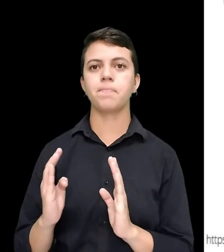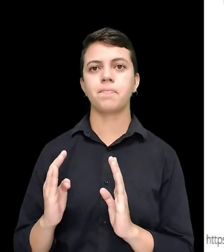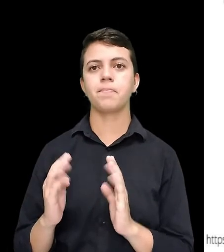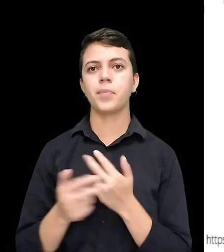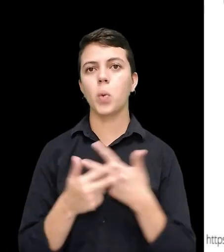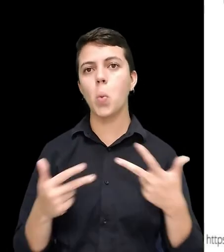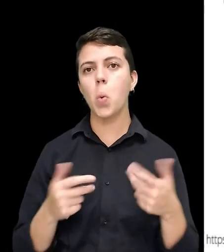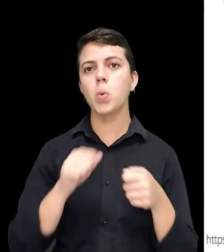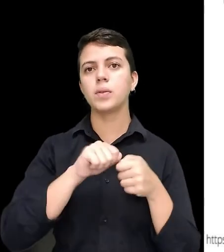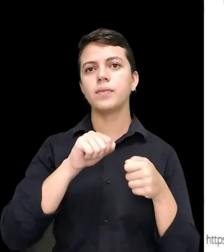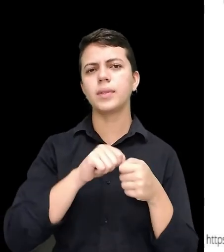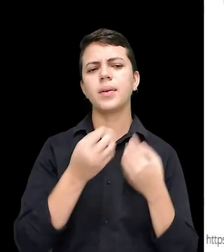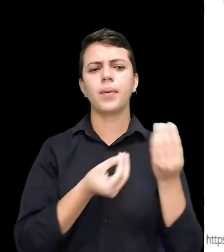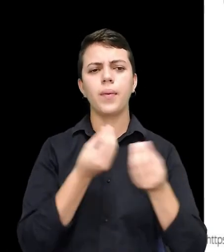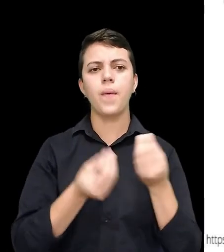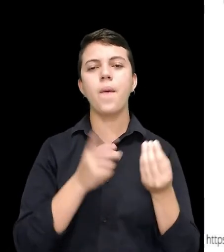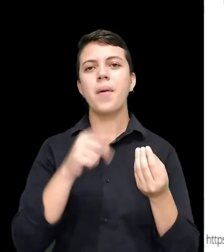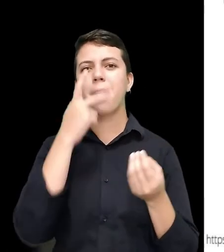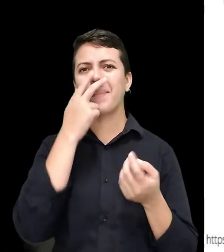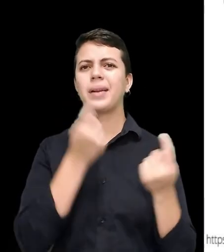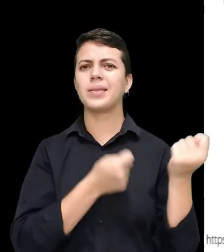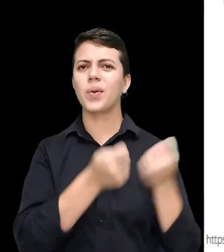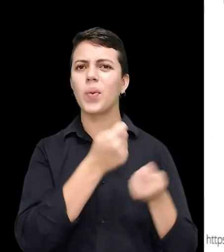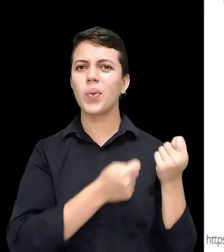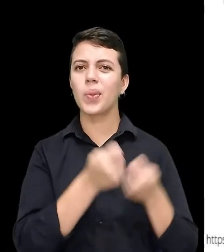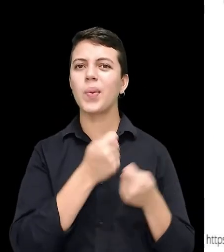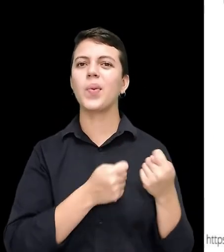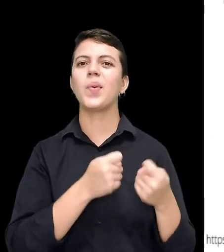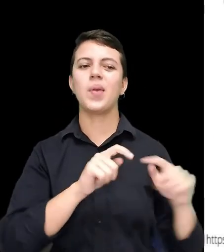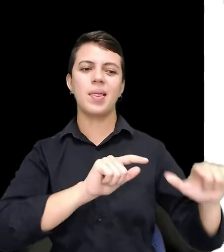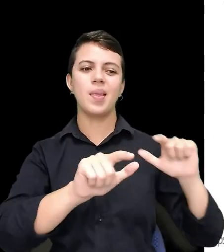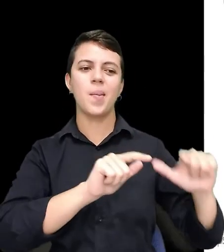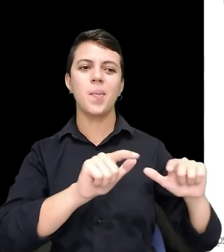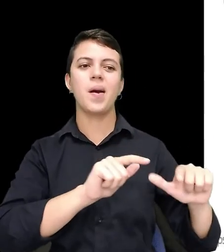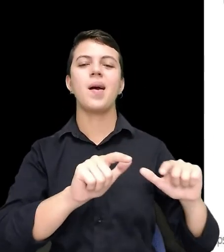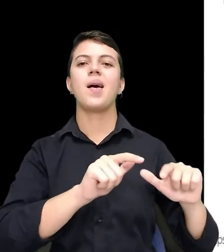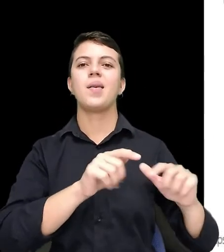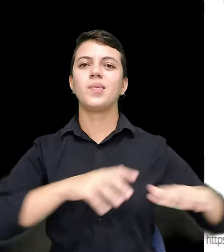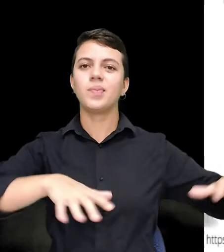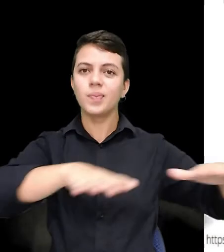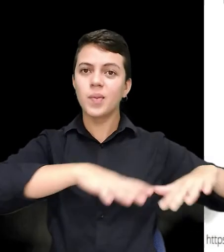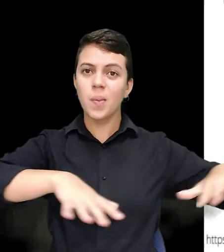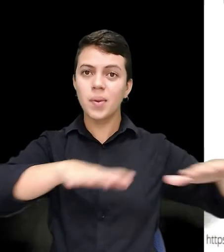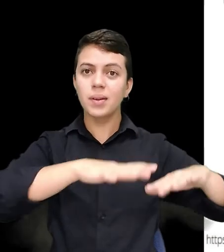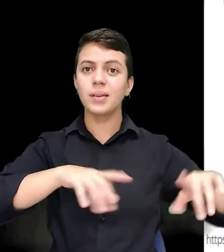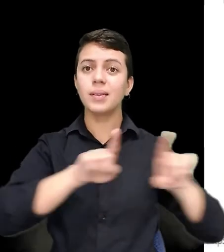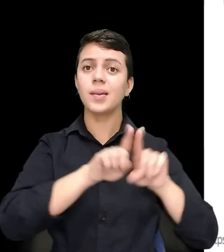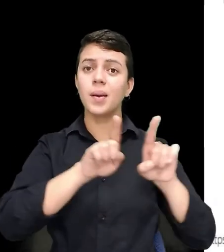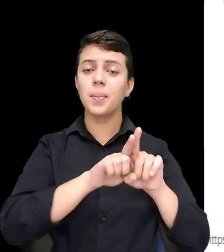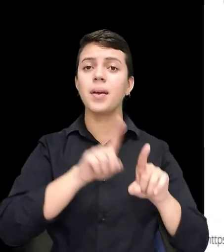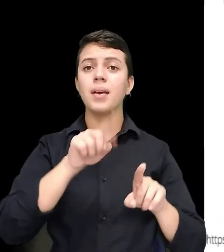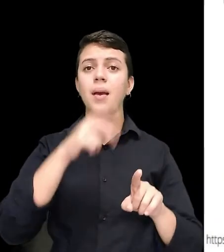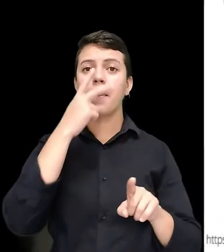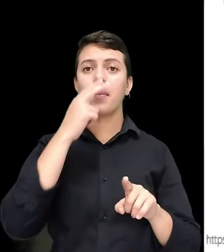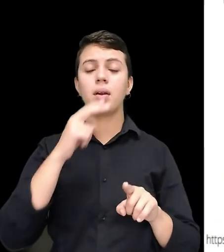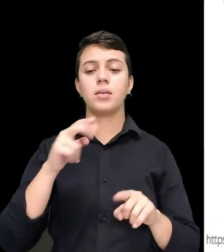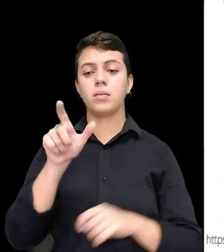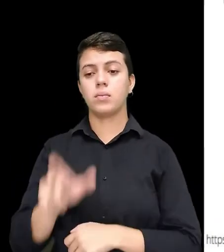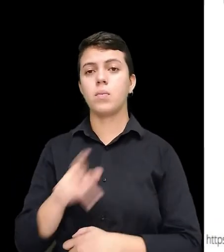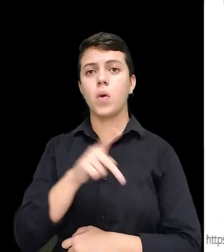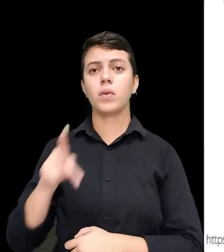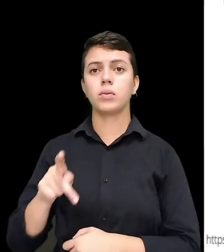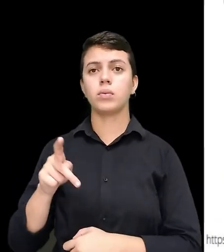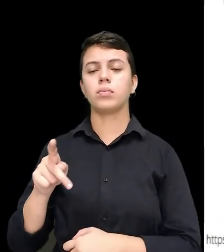técnicas necessárias aí, esse controle dessas condições, né, ambientais, que assegura essa